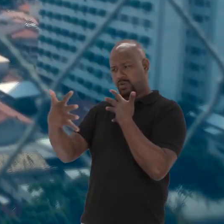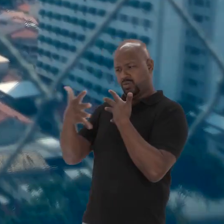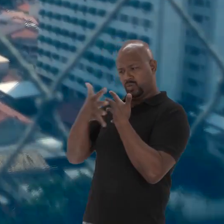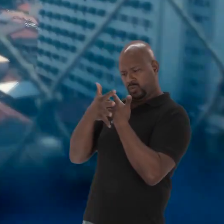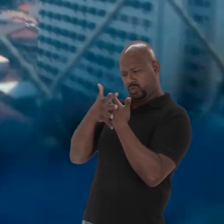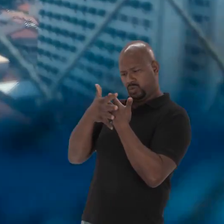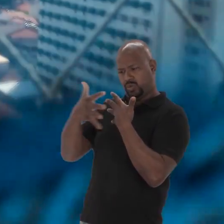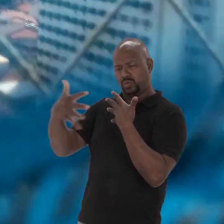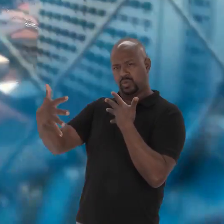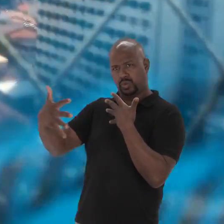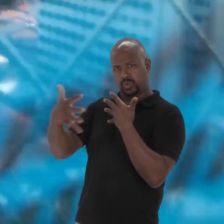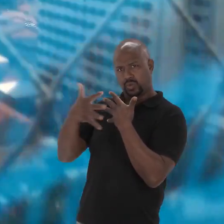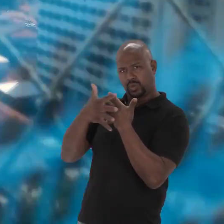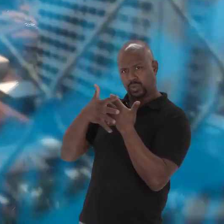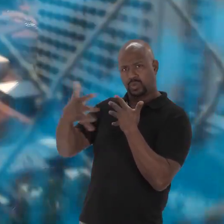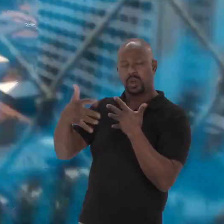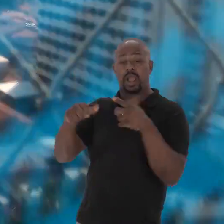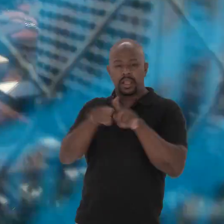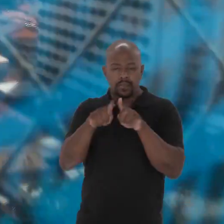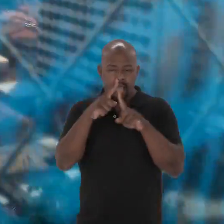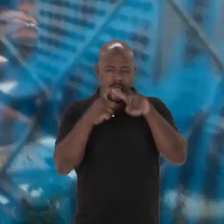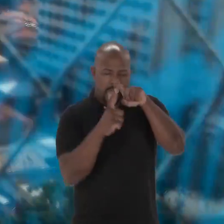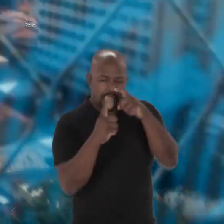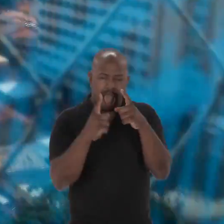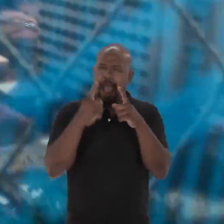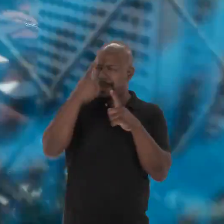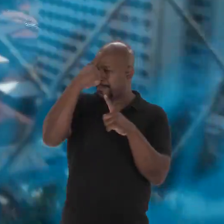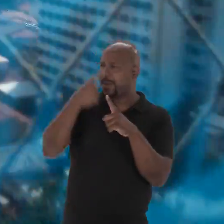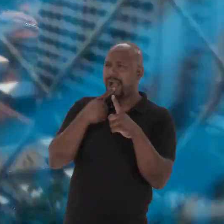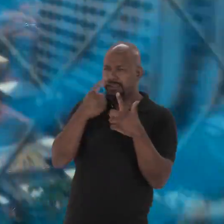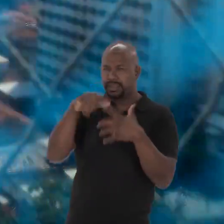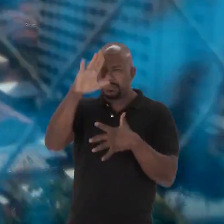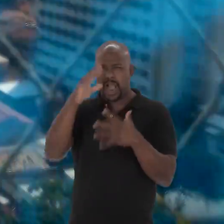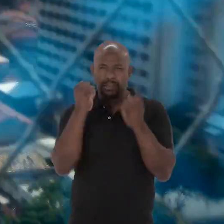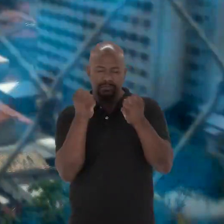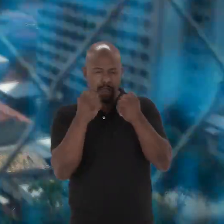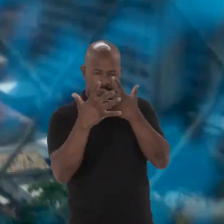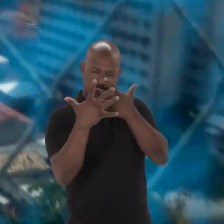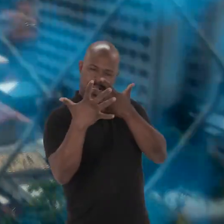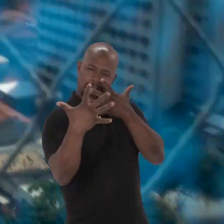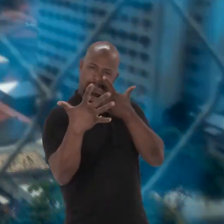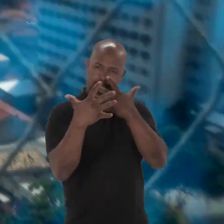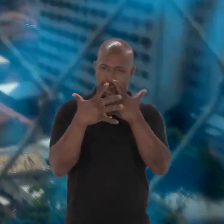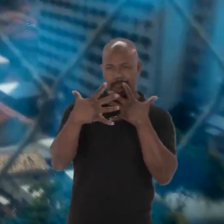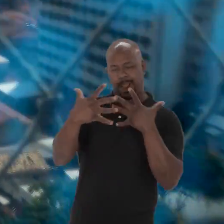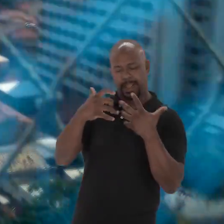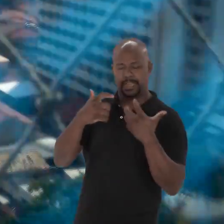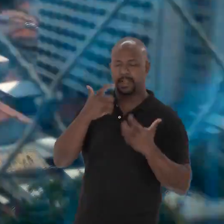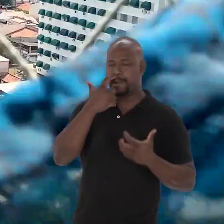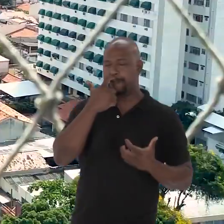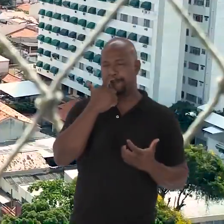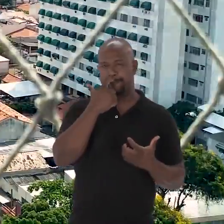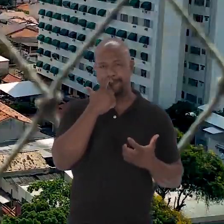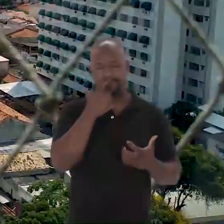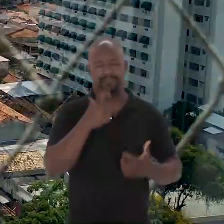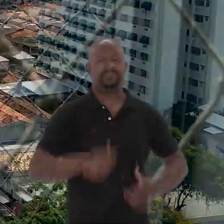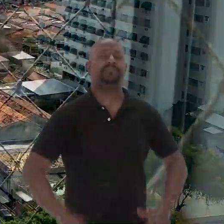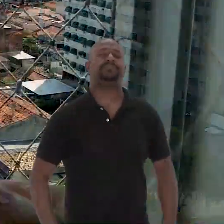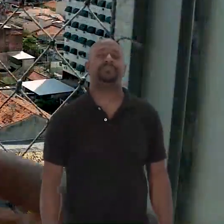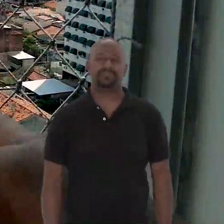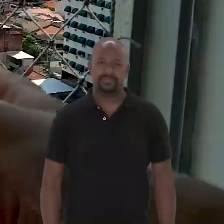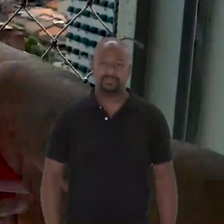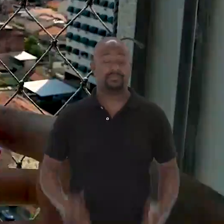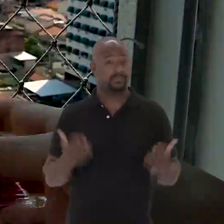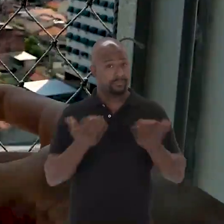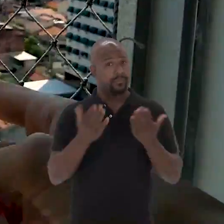pouco mais afastado. E a estampa da blusa vai aparecer um pouco mais nessa nossa fotografia. Tira a camisa da frente da câmera.